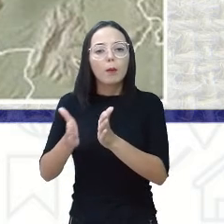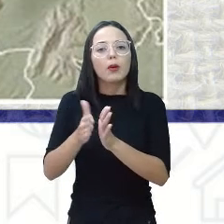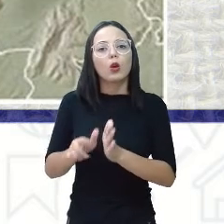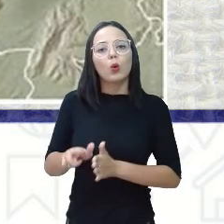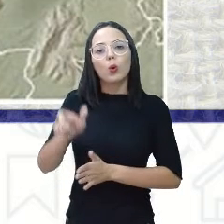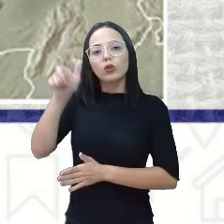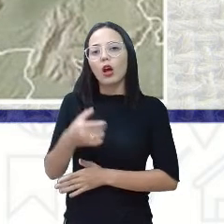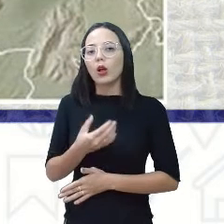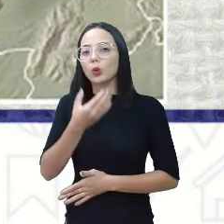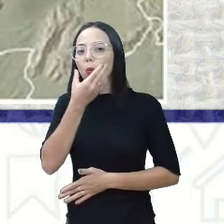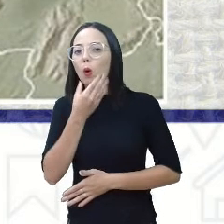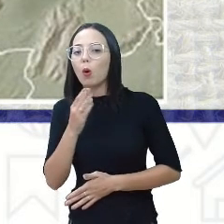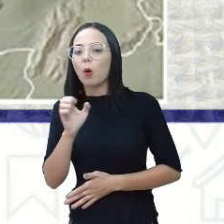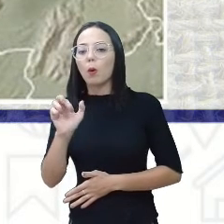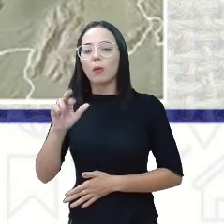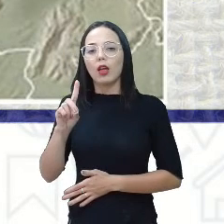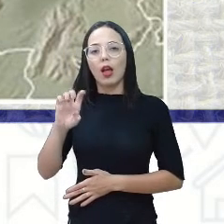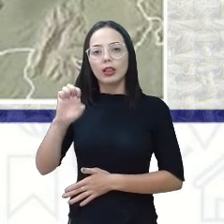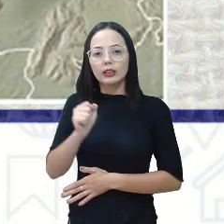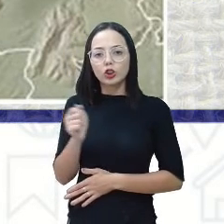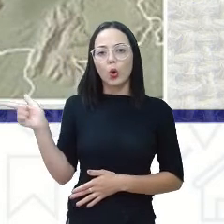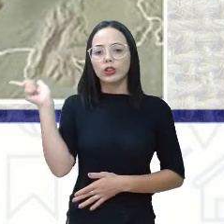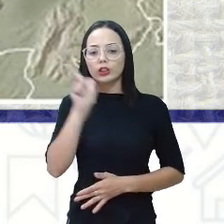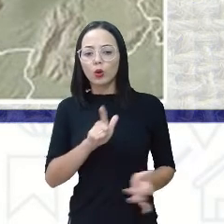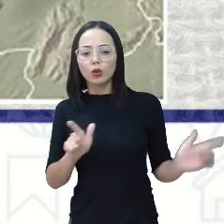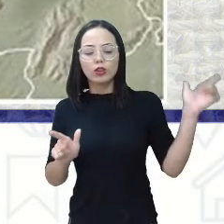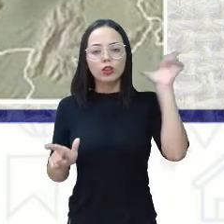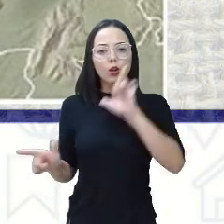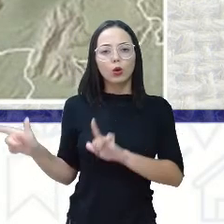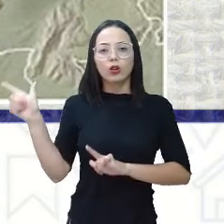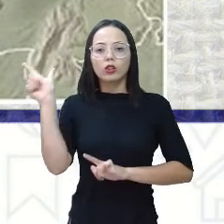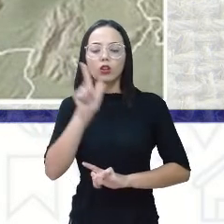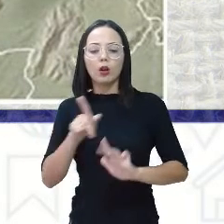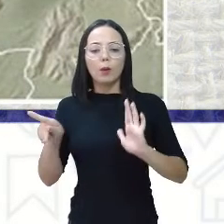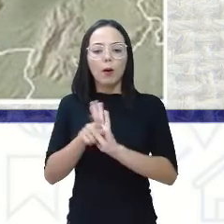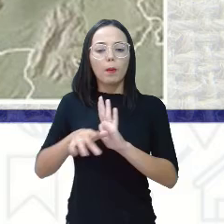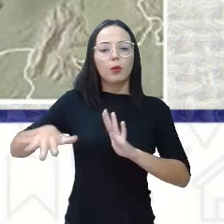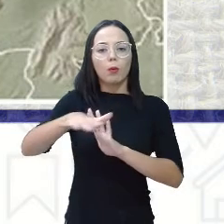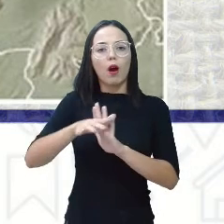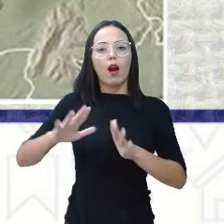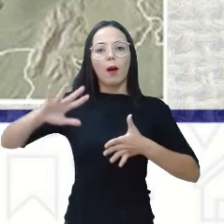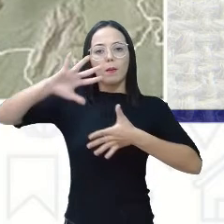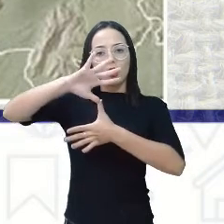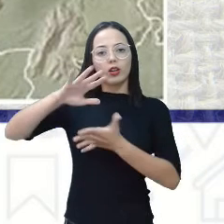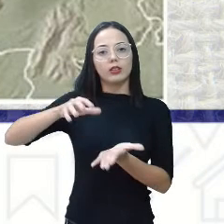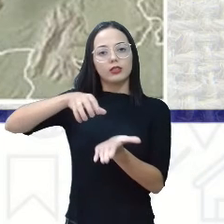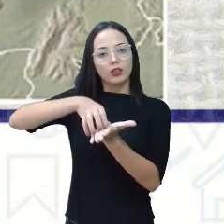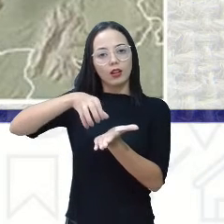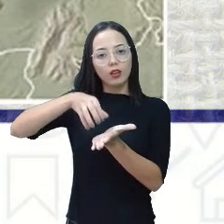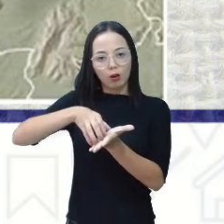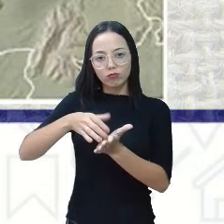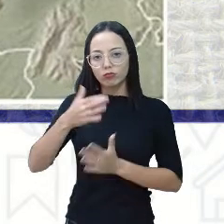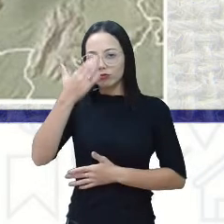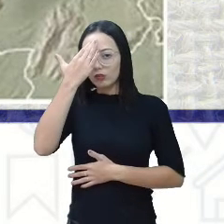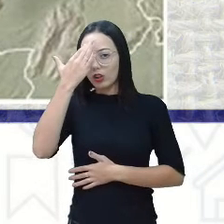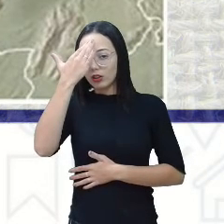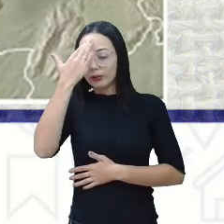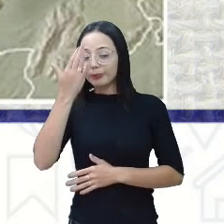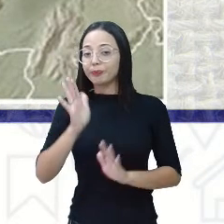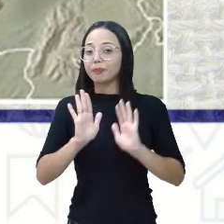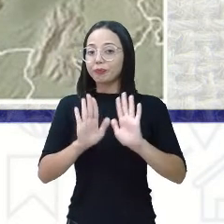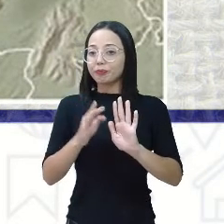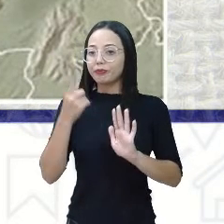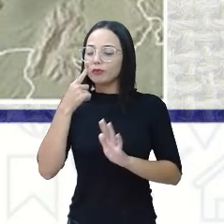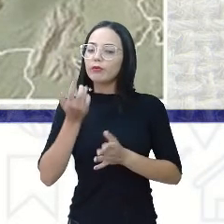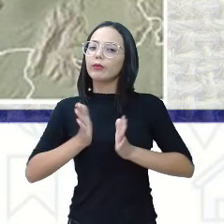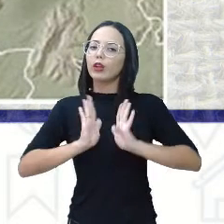Hernán Cortés em seu processo de conquista, né, do território da América Central aqui. Então a